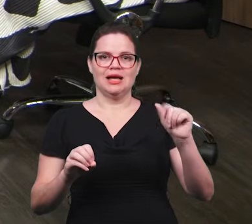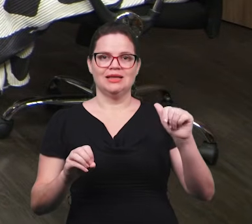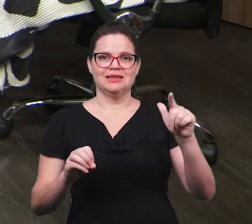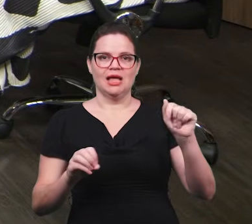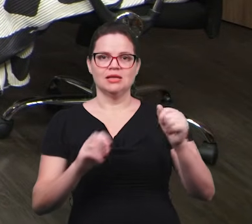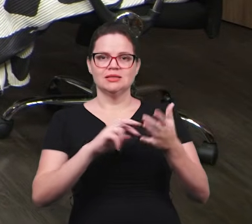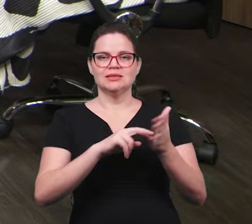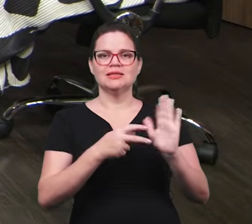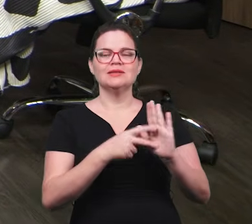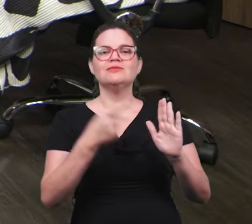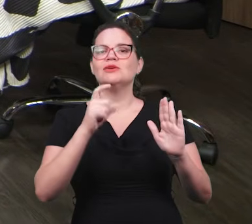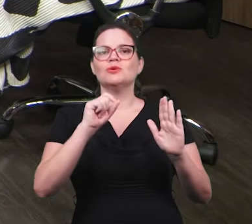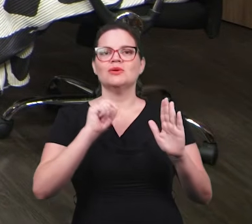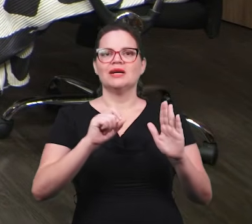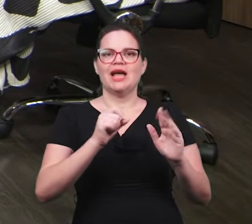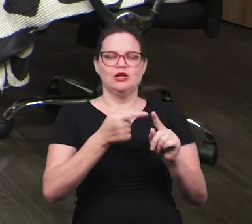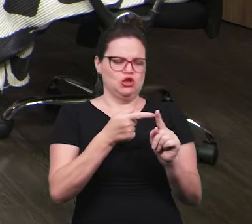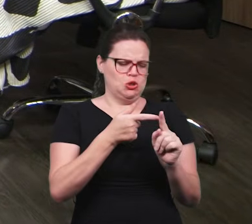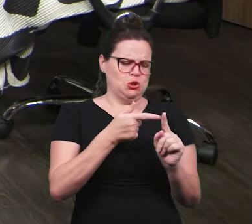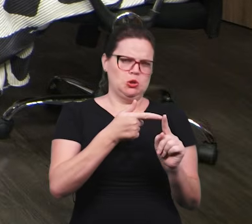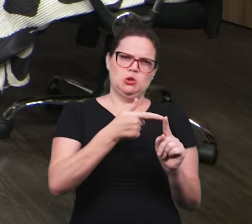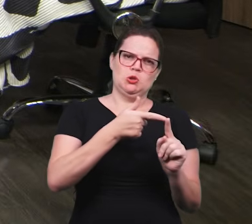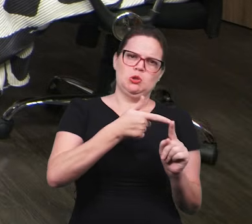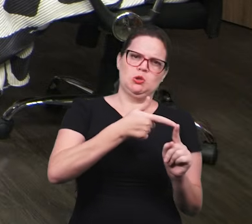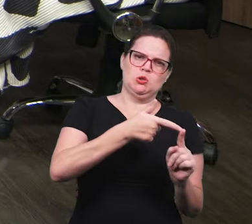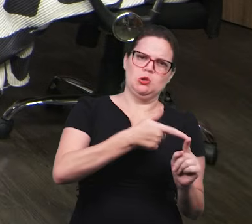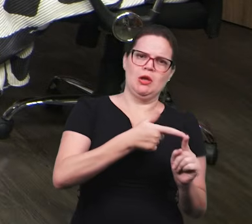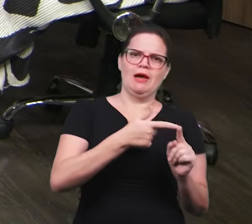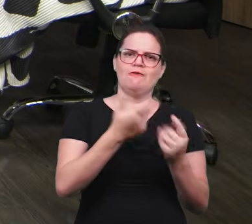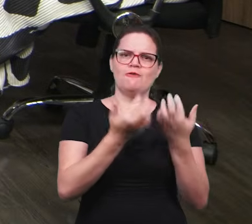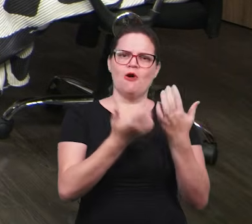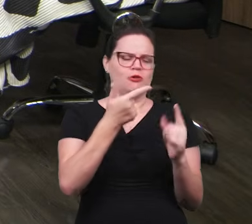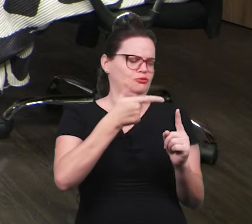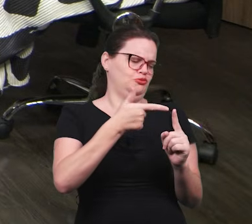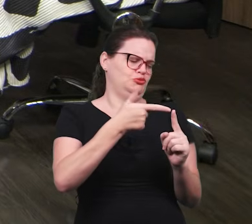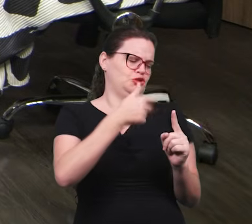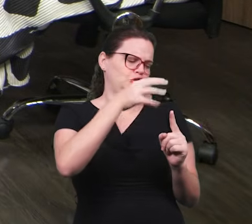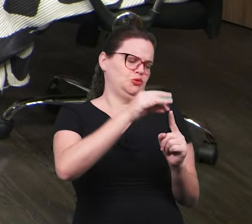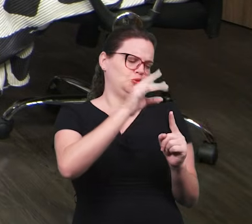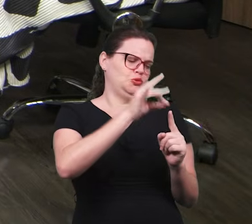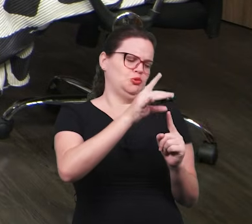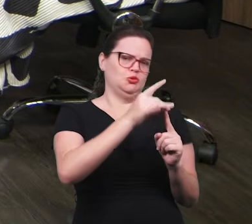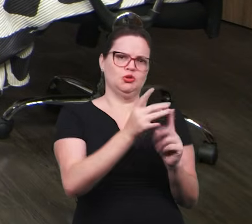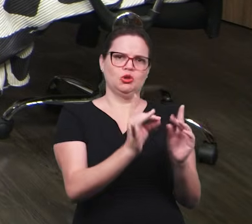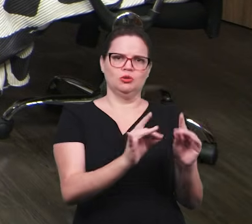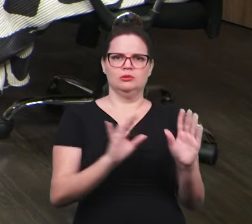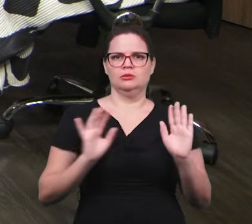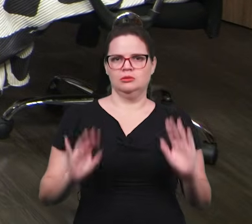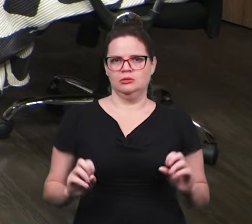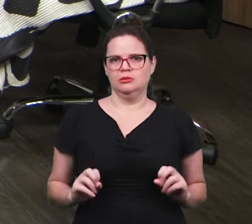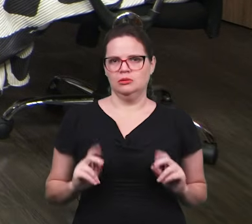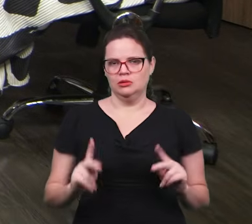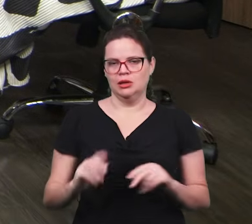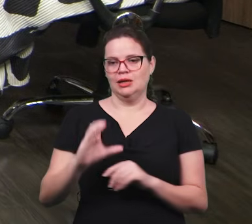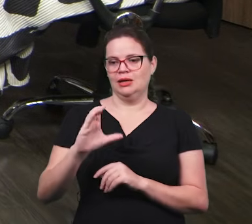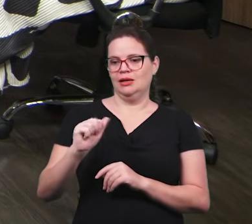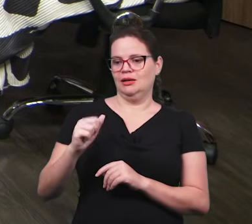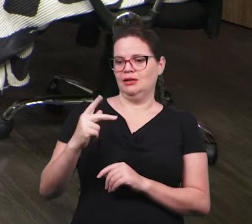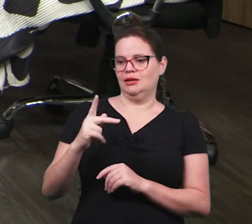fazer com uma parede para ir... Por exemplo, não existe capitã no Exército. Capitã existe do time de